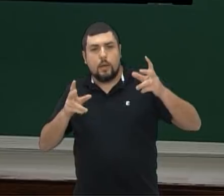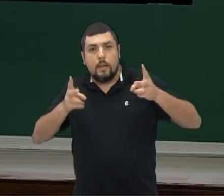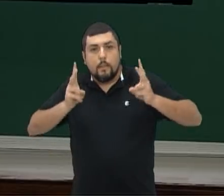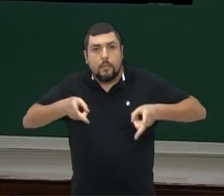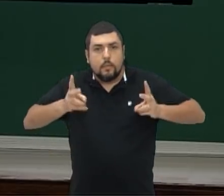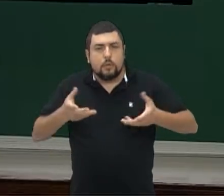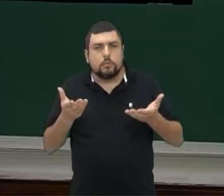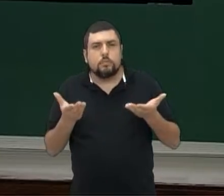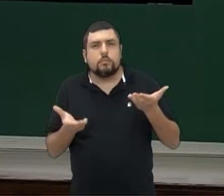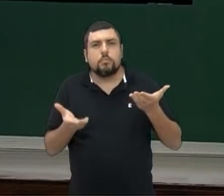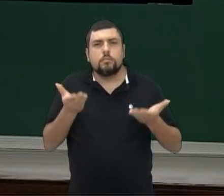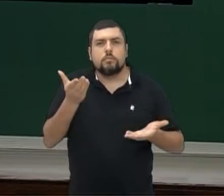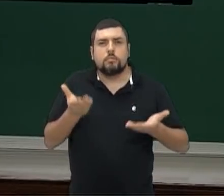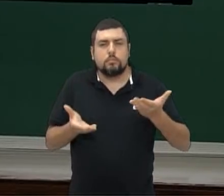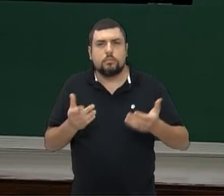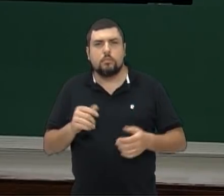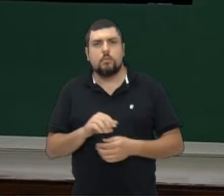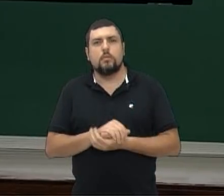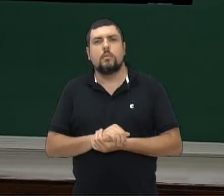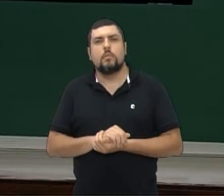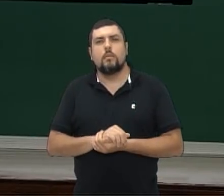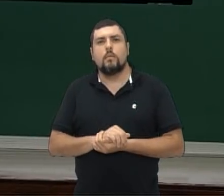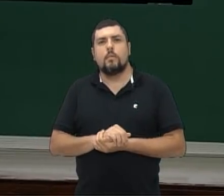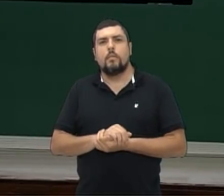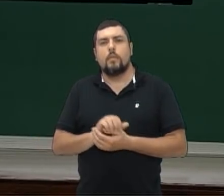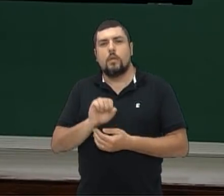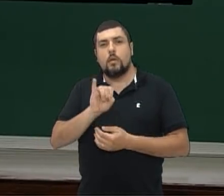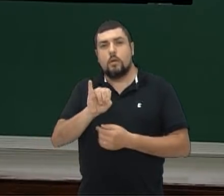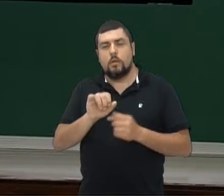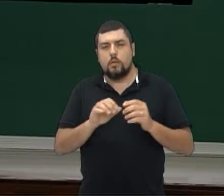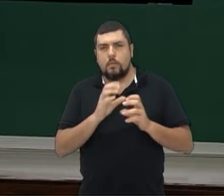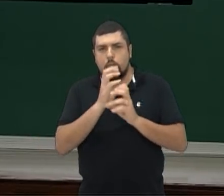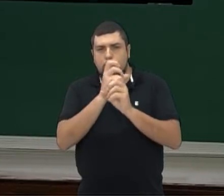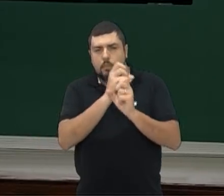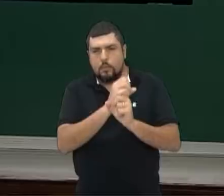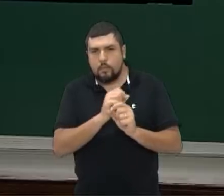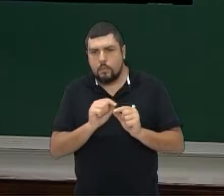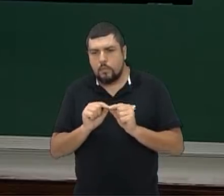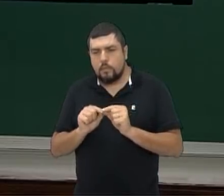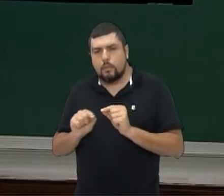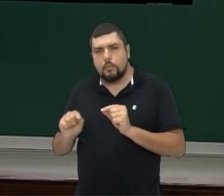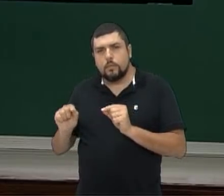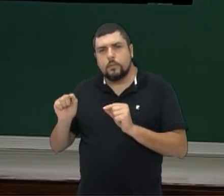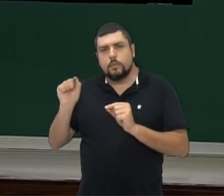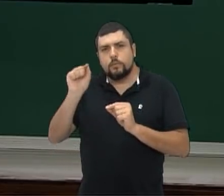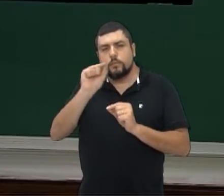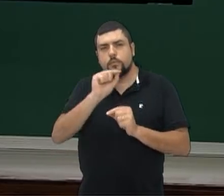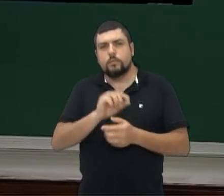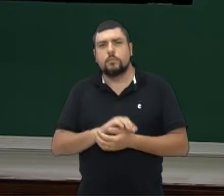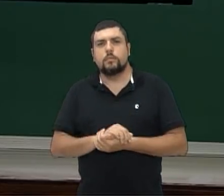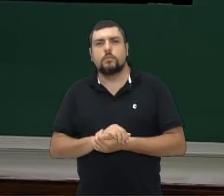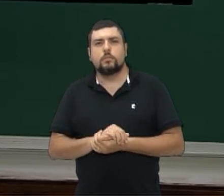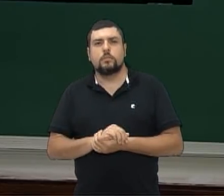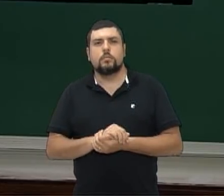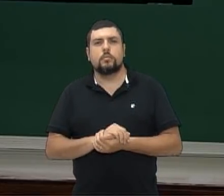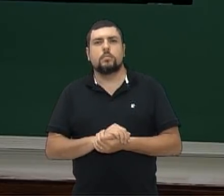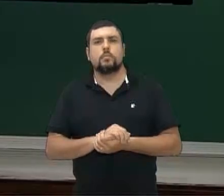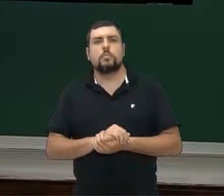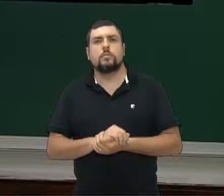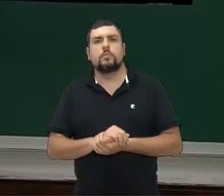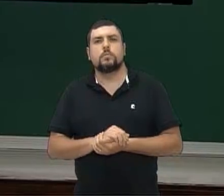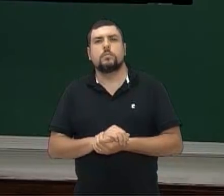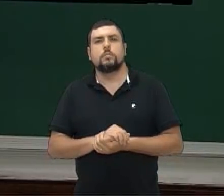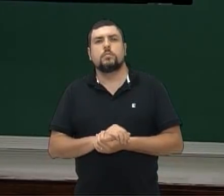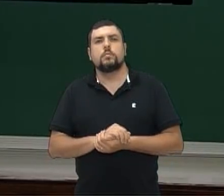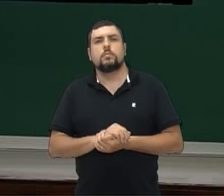da figura. Se fizer a contagem ali, 1, 2, 3, 4, 5, 6, 7. 1, 2,